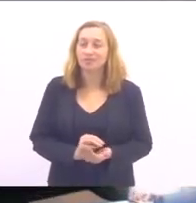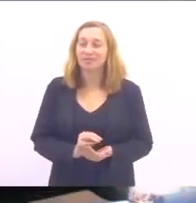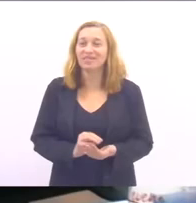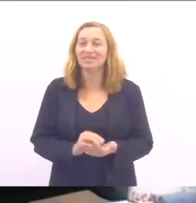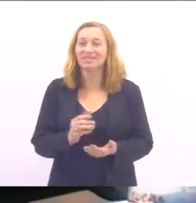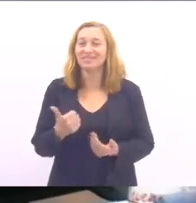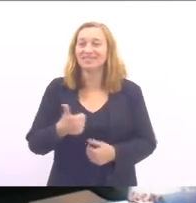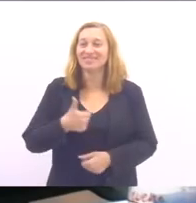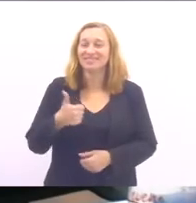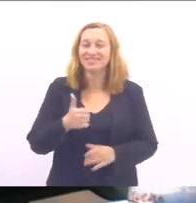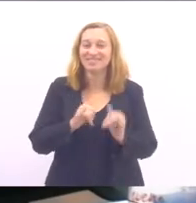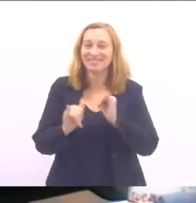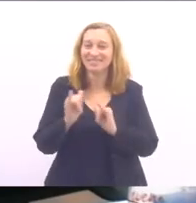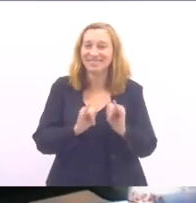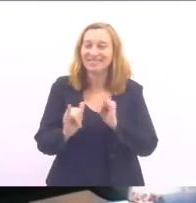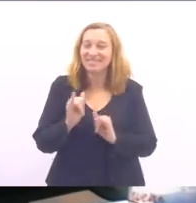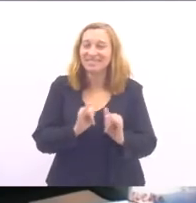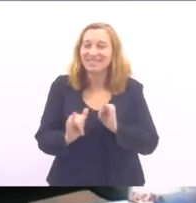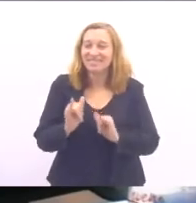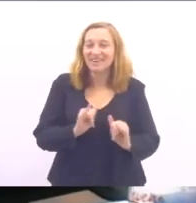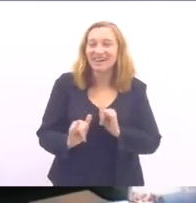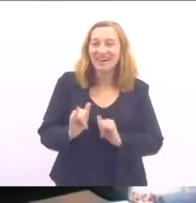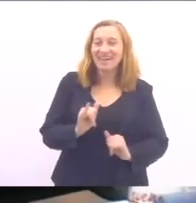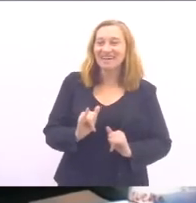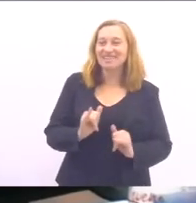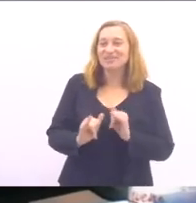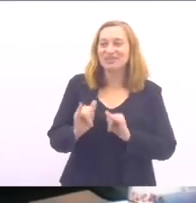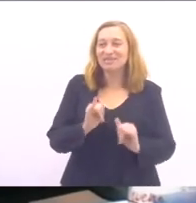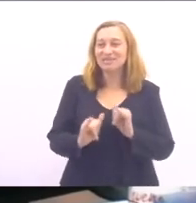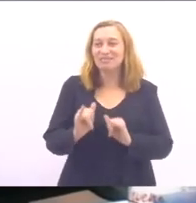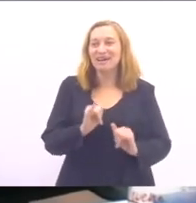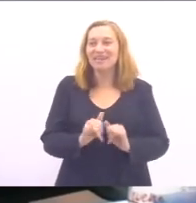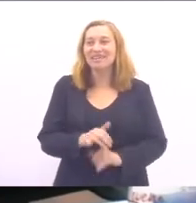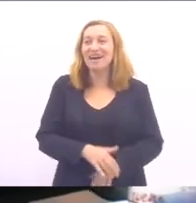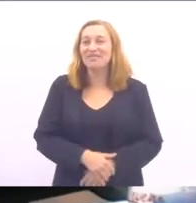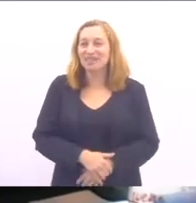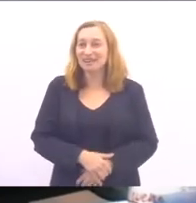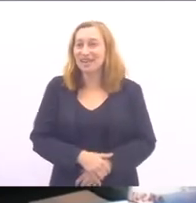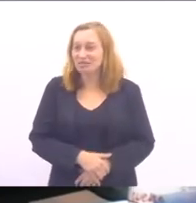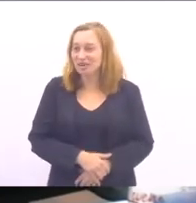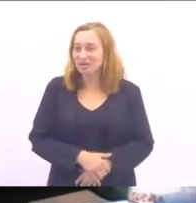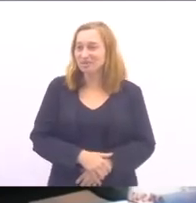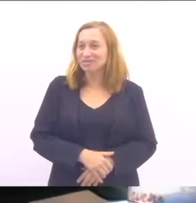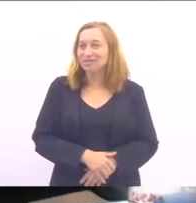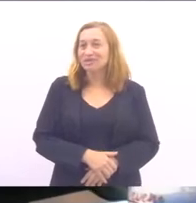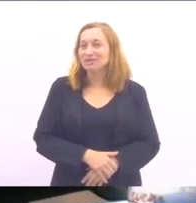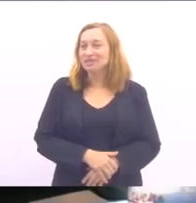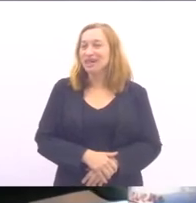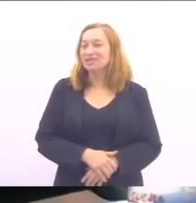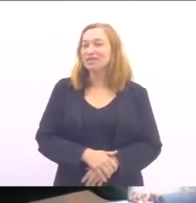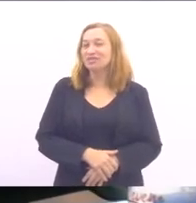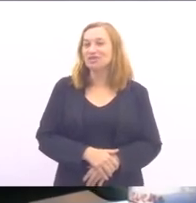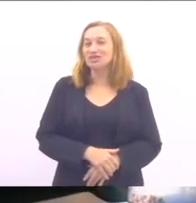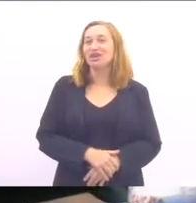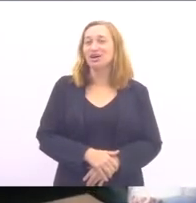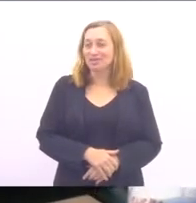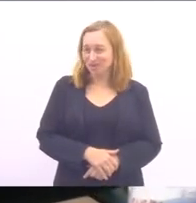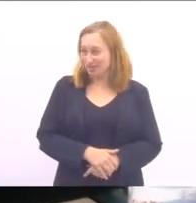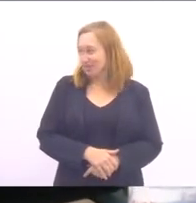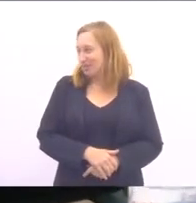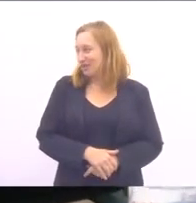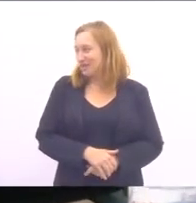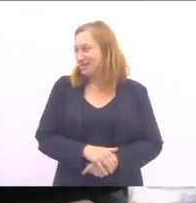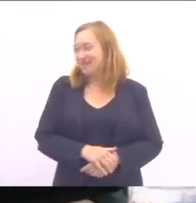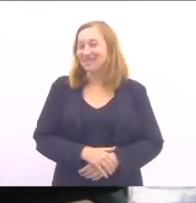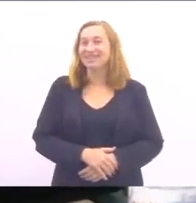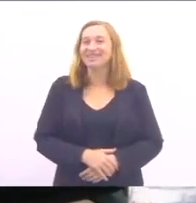precisa gerar informação. Então, através daquela plataforma, quantos negócios foram gerados a partir daquela plataforma?